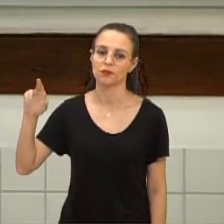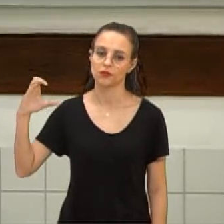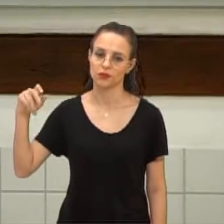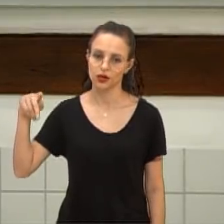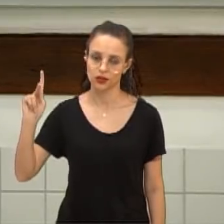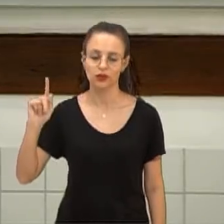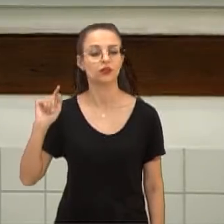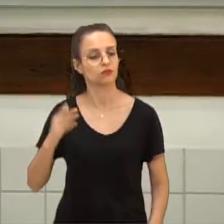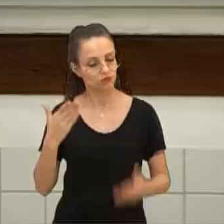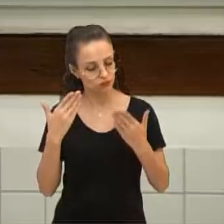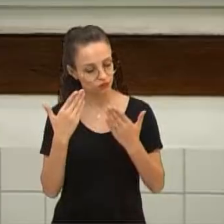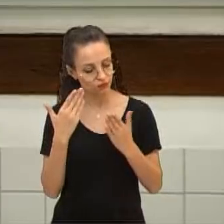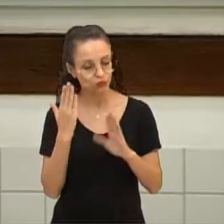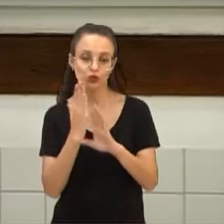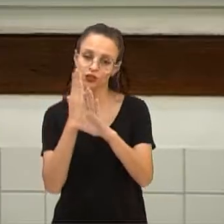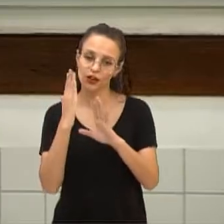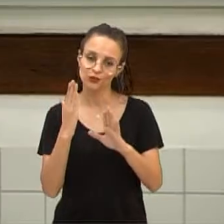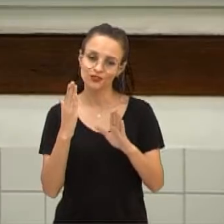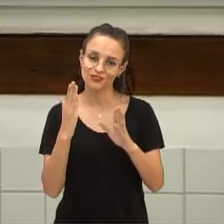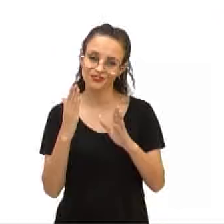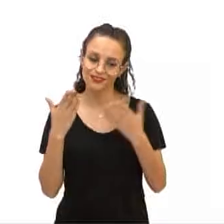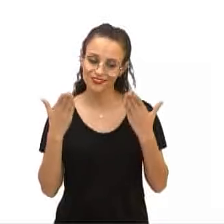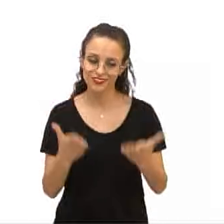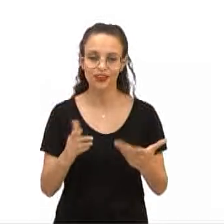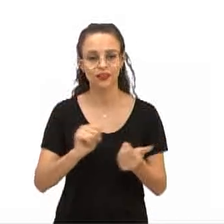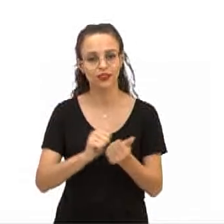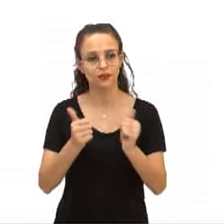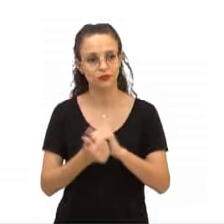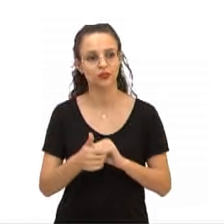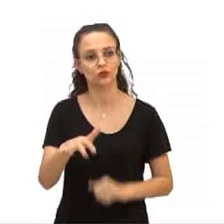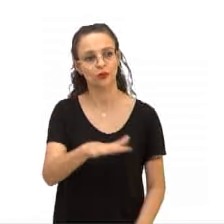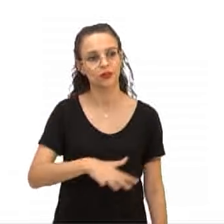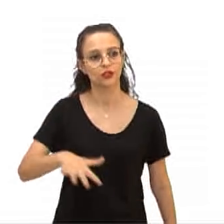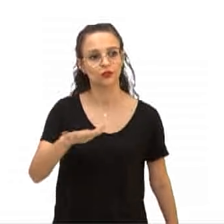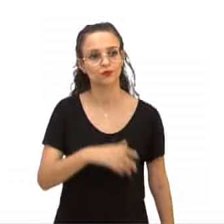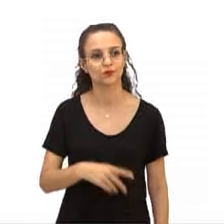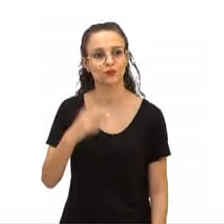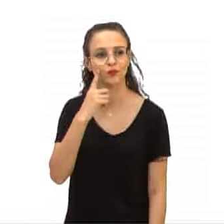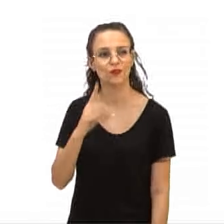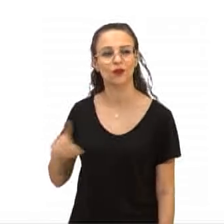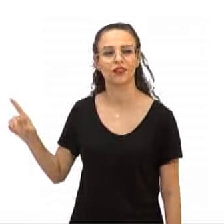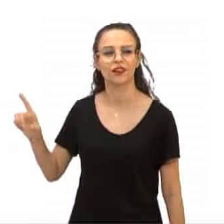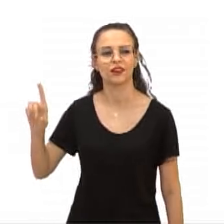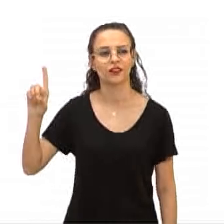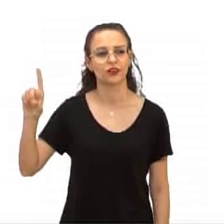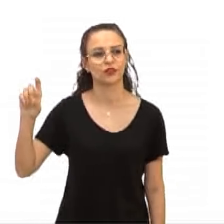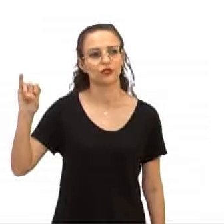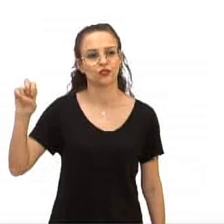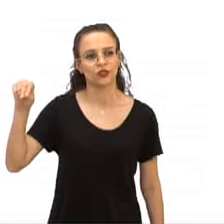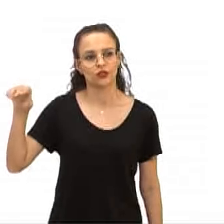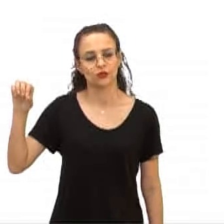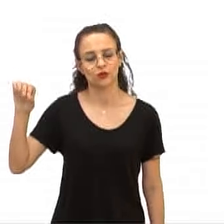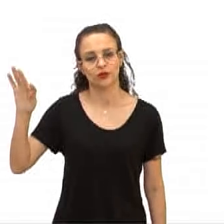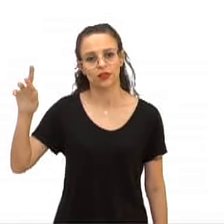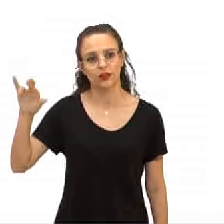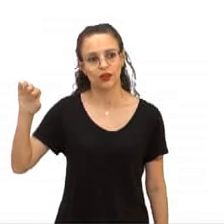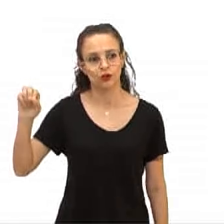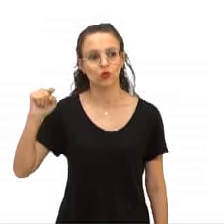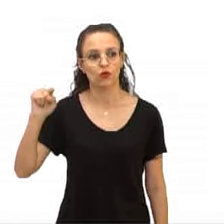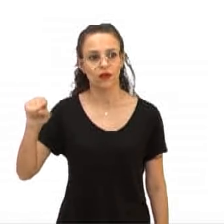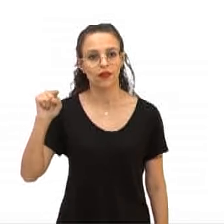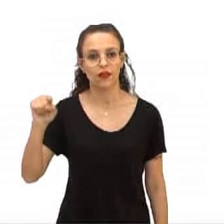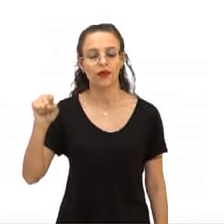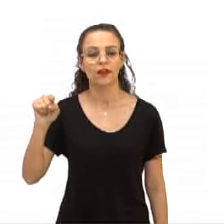adversidade provocada pelo ambiente. Aqui eu tenho o dinotério. O dinotério, gente, é um mamífero herbívoro,